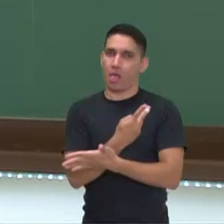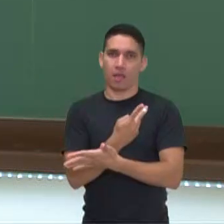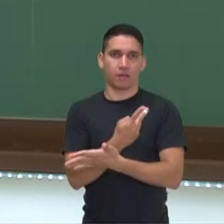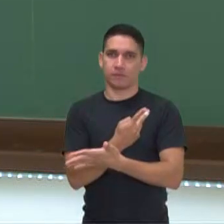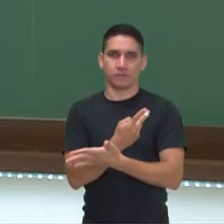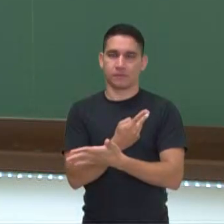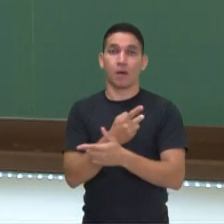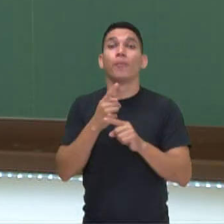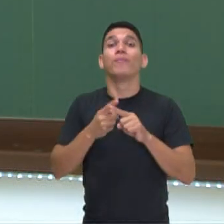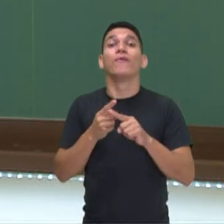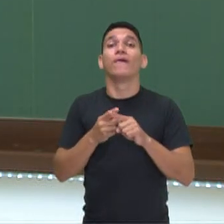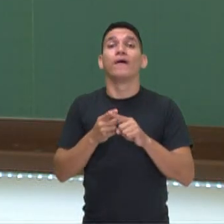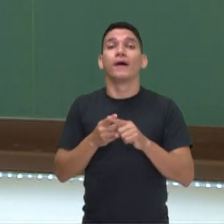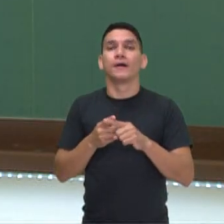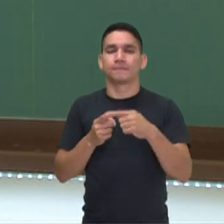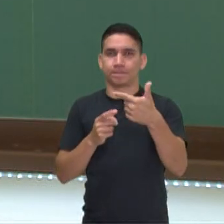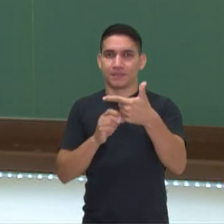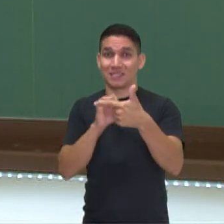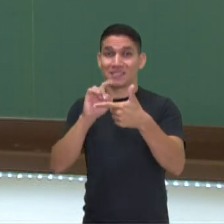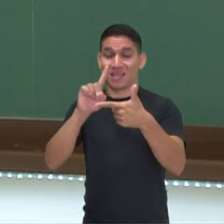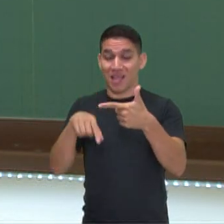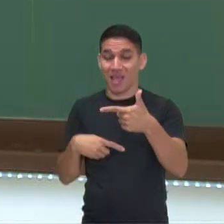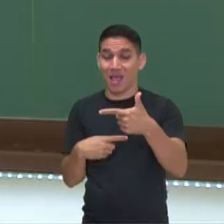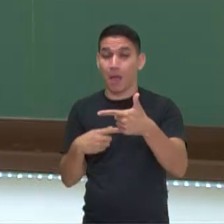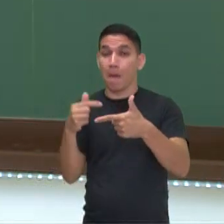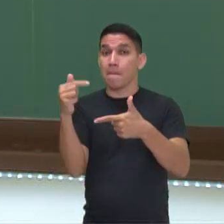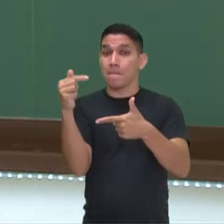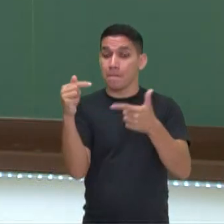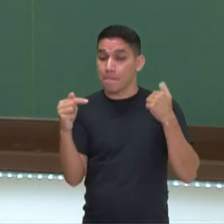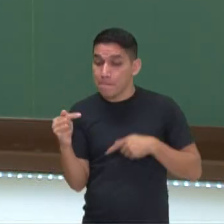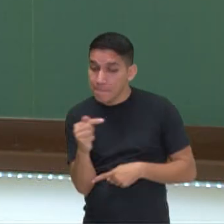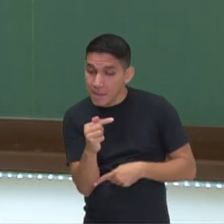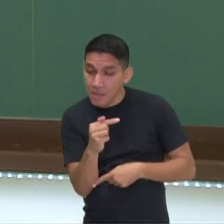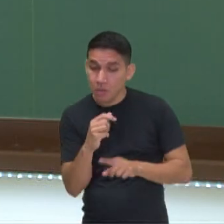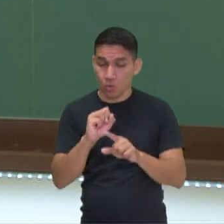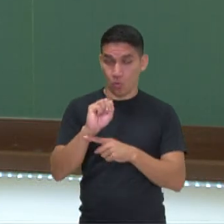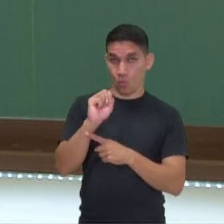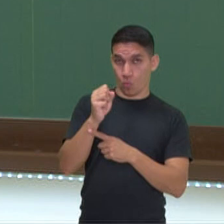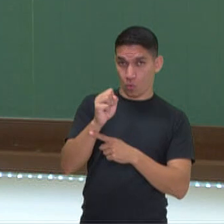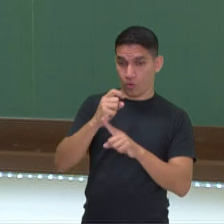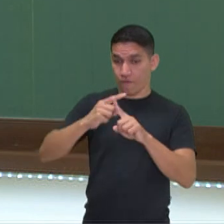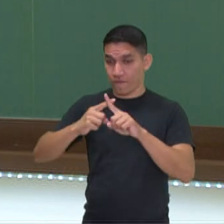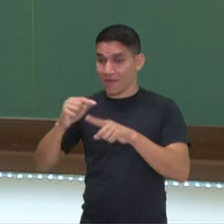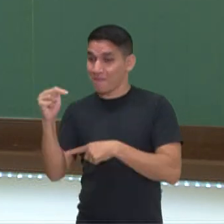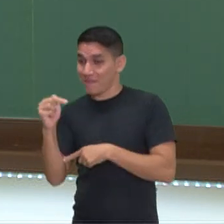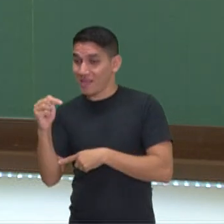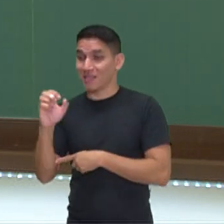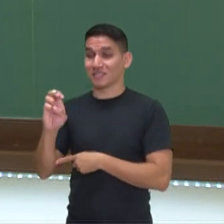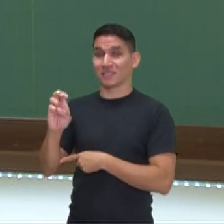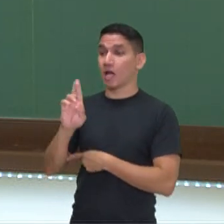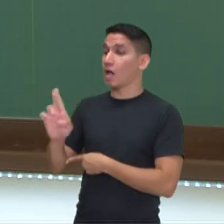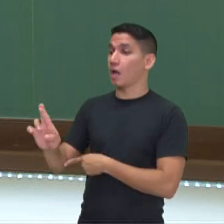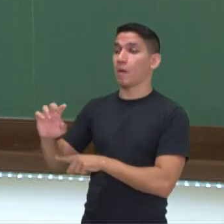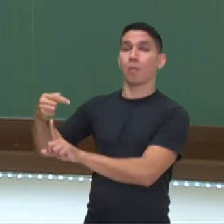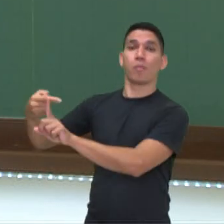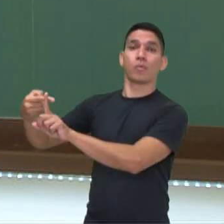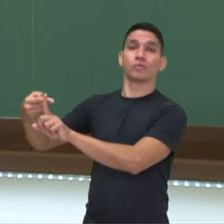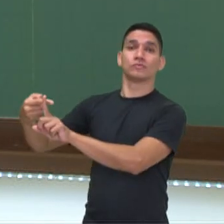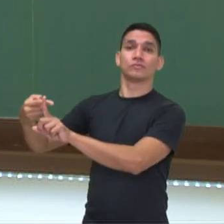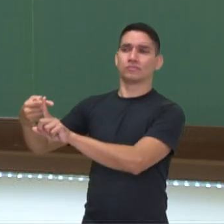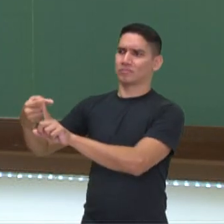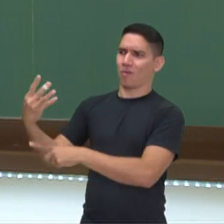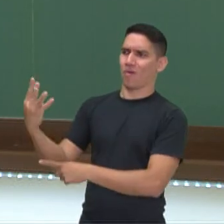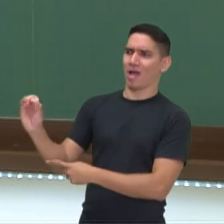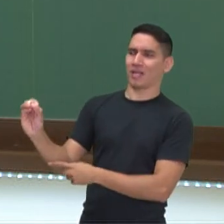tá? Por quê? Porque se eu multiplicar menos 8 por menos 5, o resultado daria mais